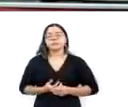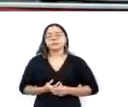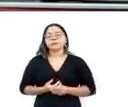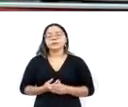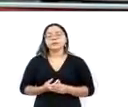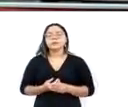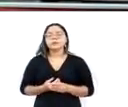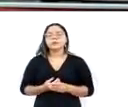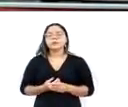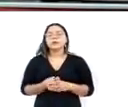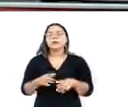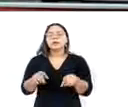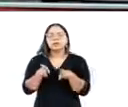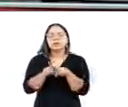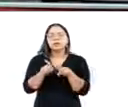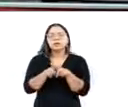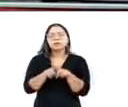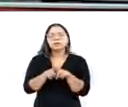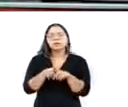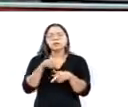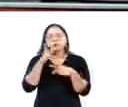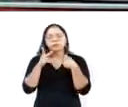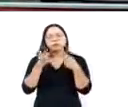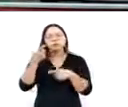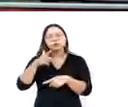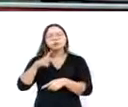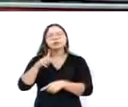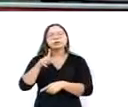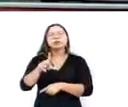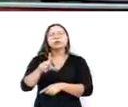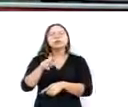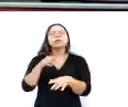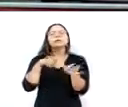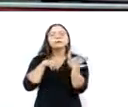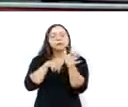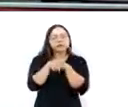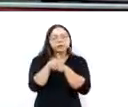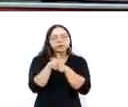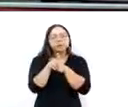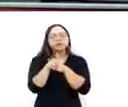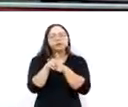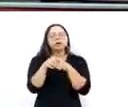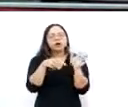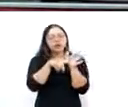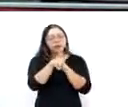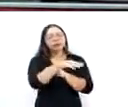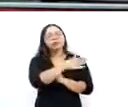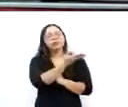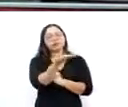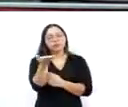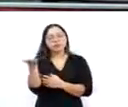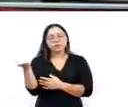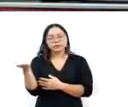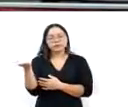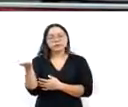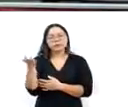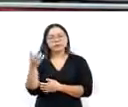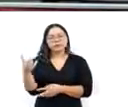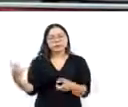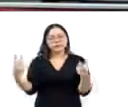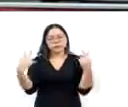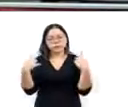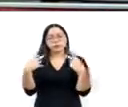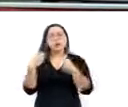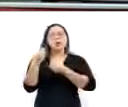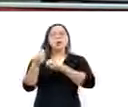escolas. E aí eu chamo a atenção mais uma vez e faço uma nova pergunta, deixo no ar aqui uma nova pergunta para